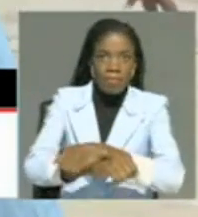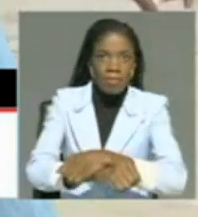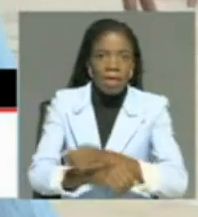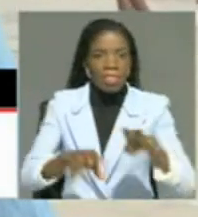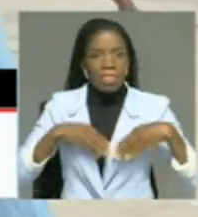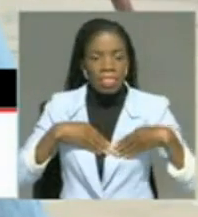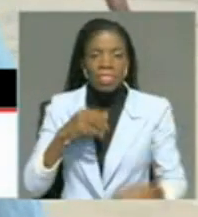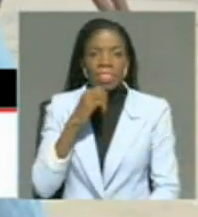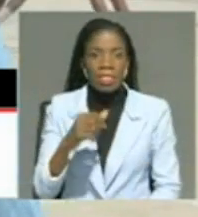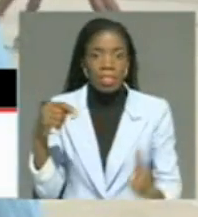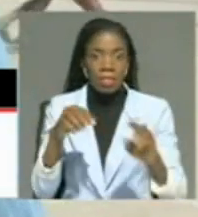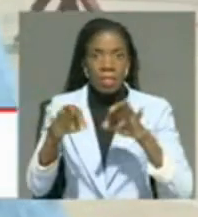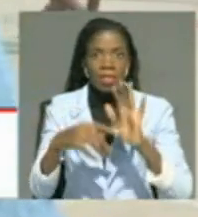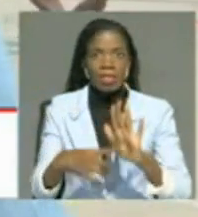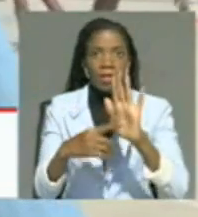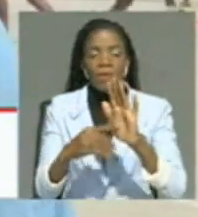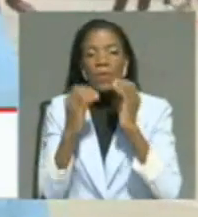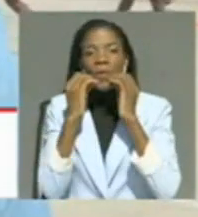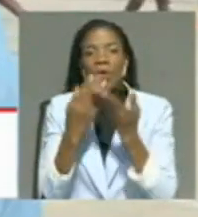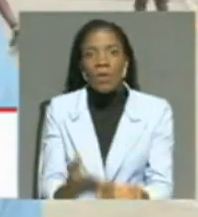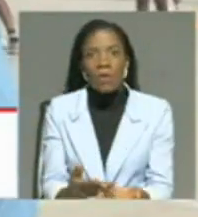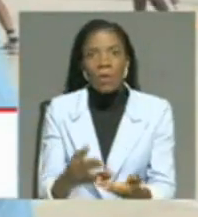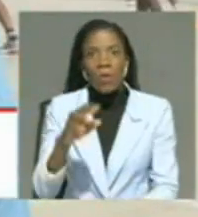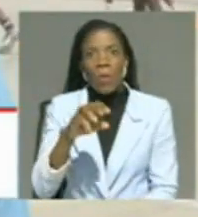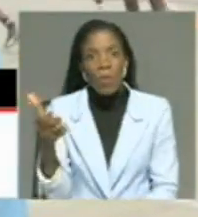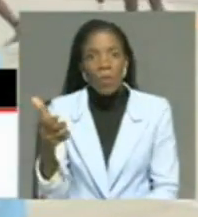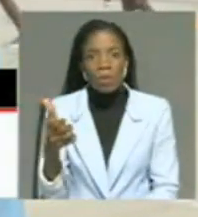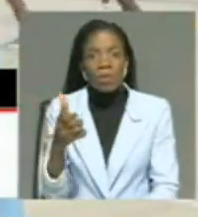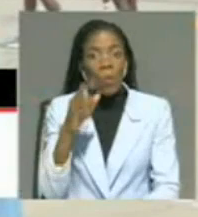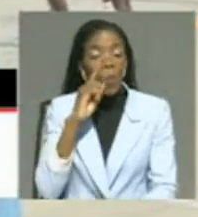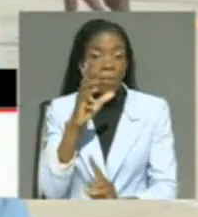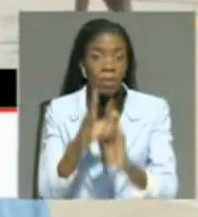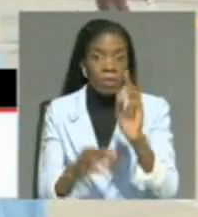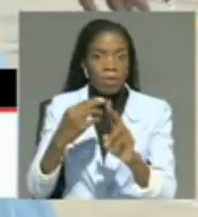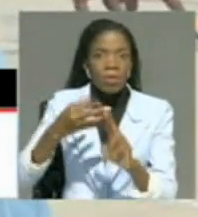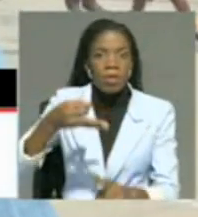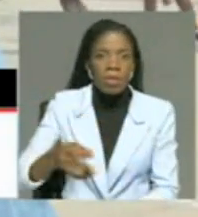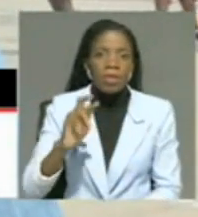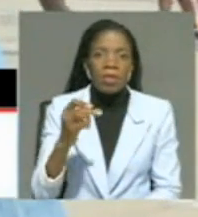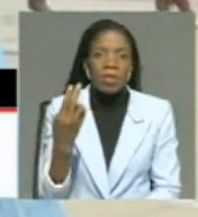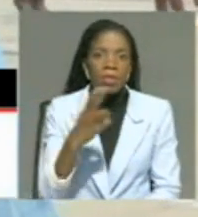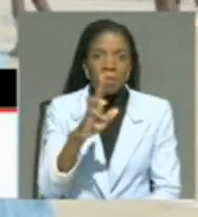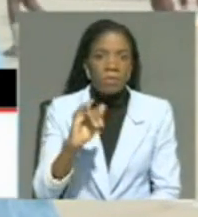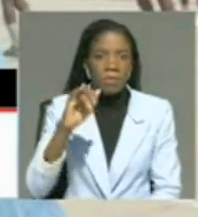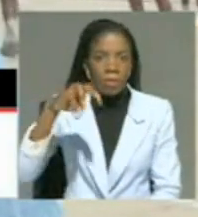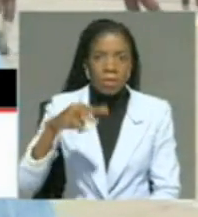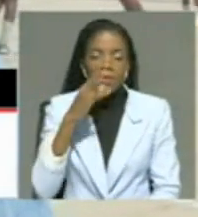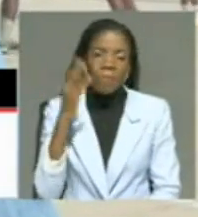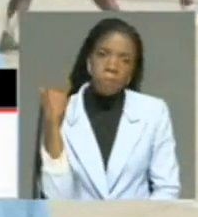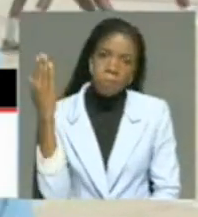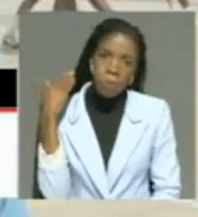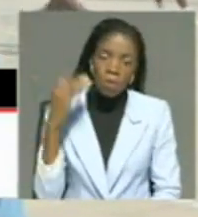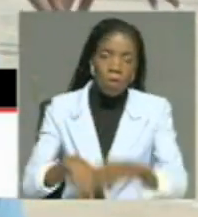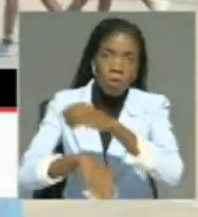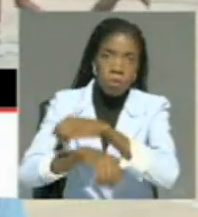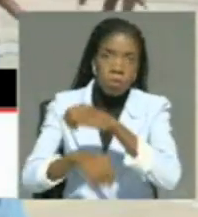sempre, a jogadora de destaque da nossa seleção era realmente a Palmira Barbosa. Já naquela altura que o handball